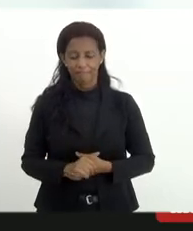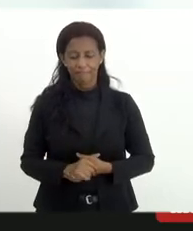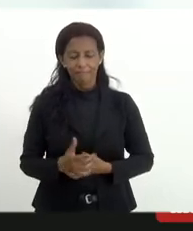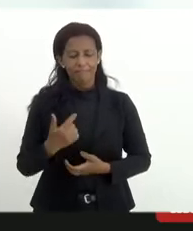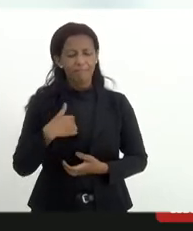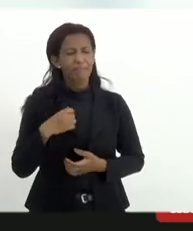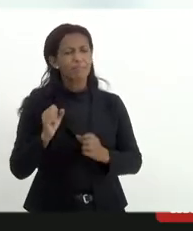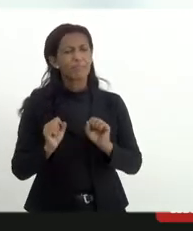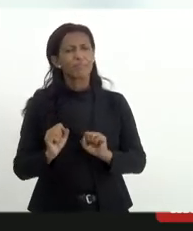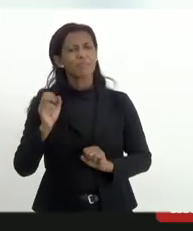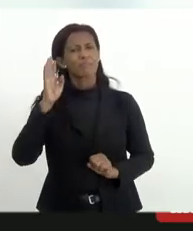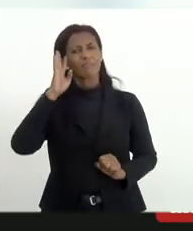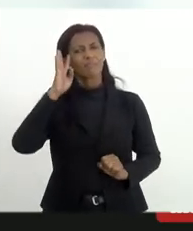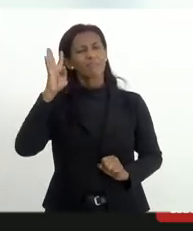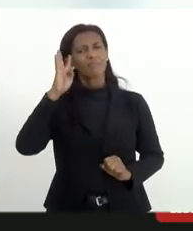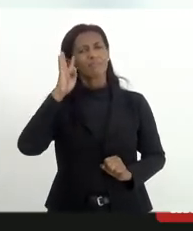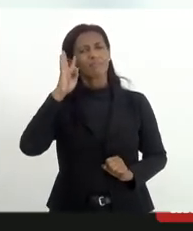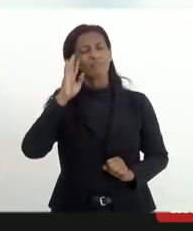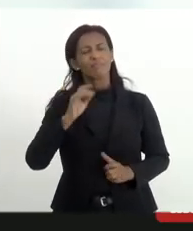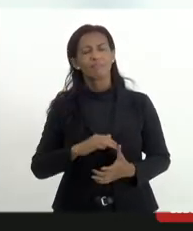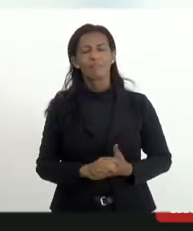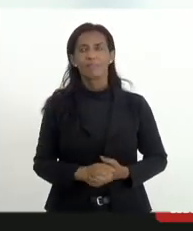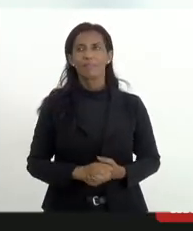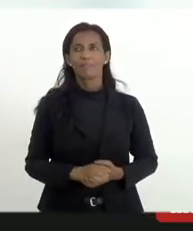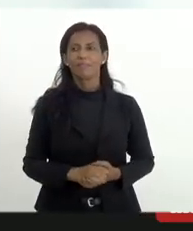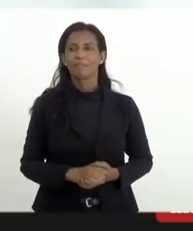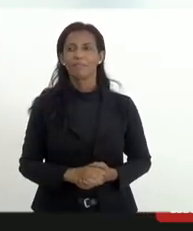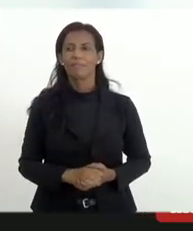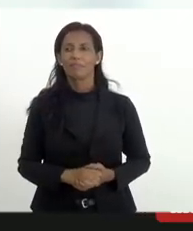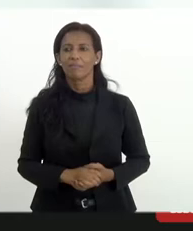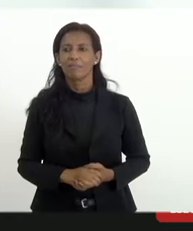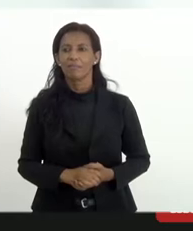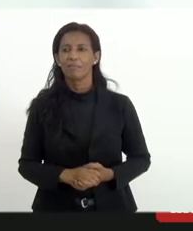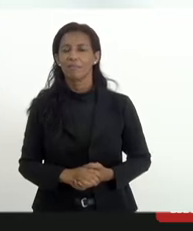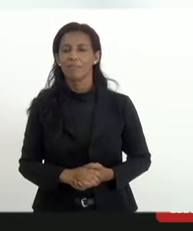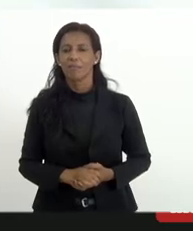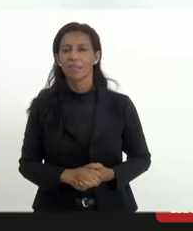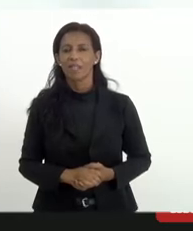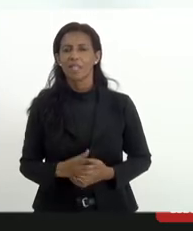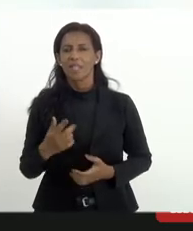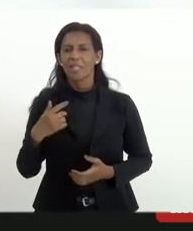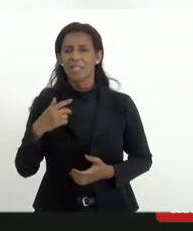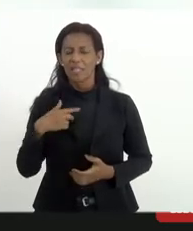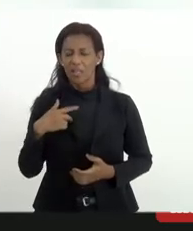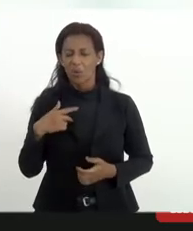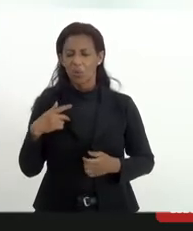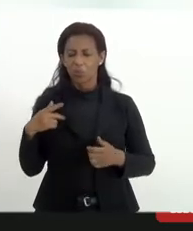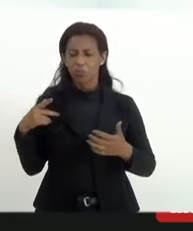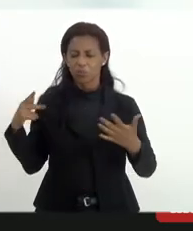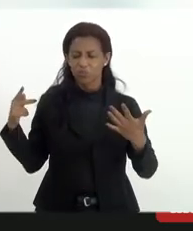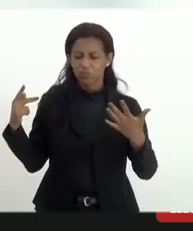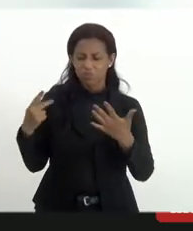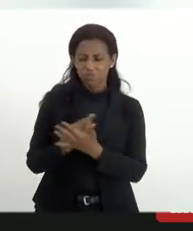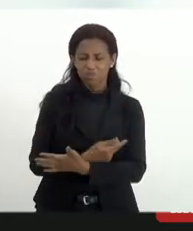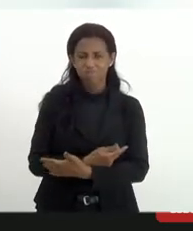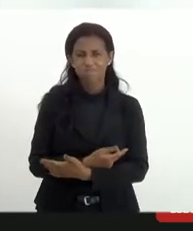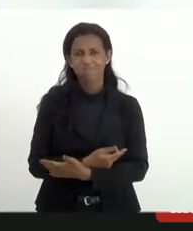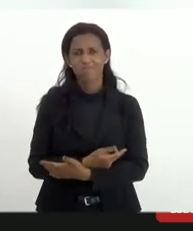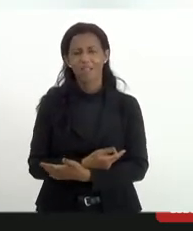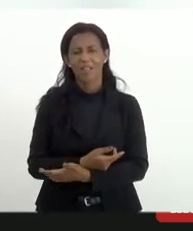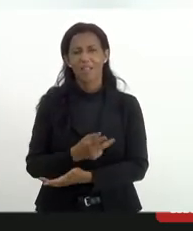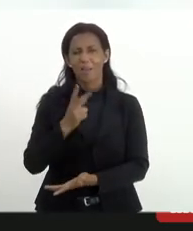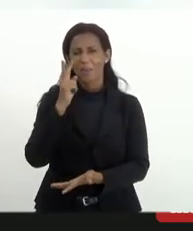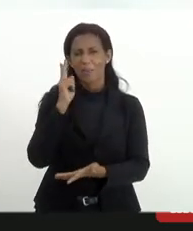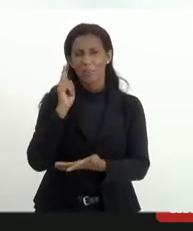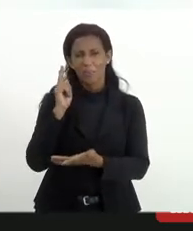imaginar que eu cometa a mesma sonegação ou mesma